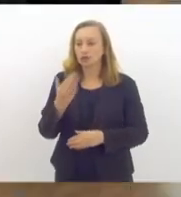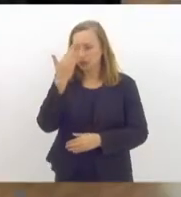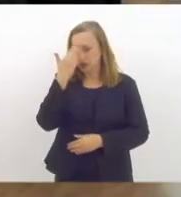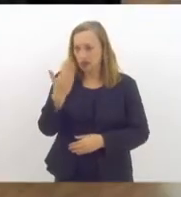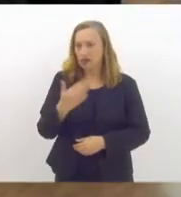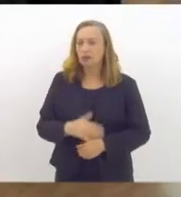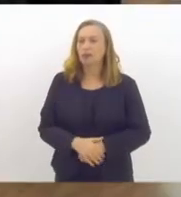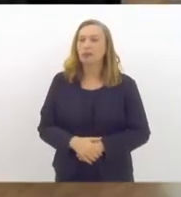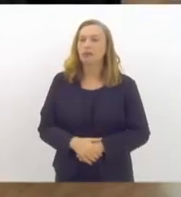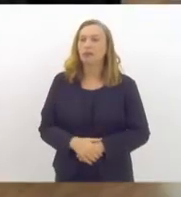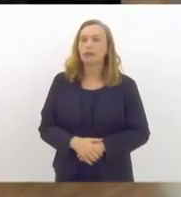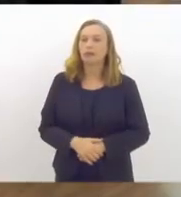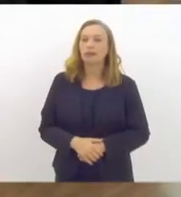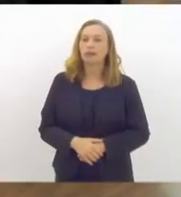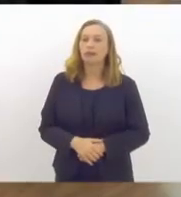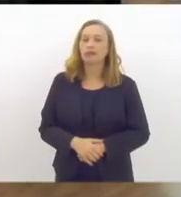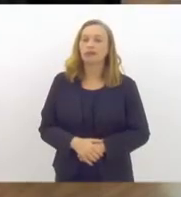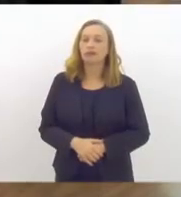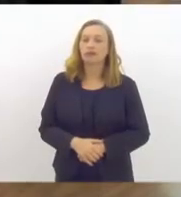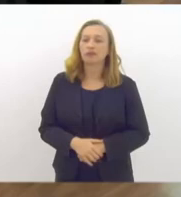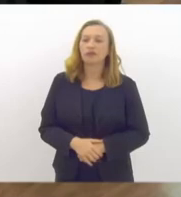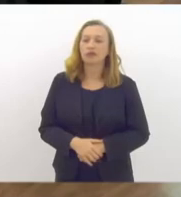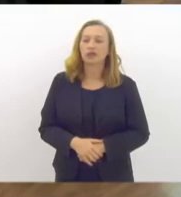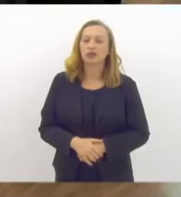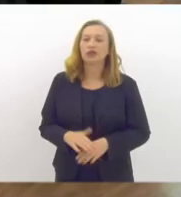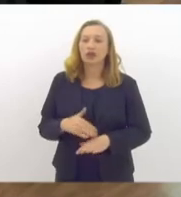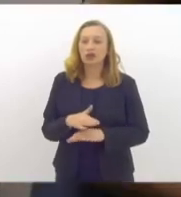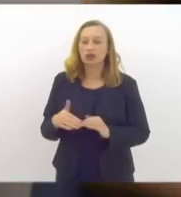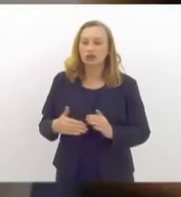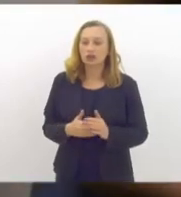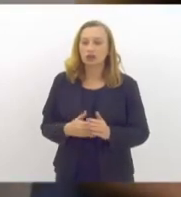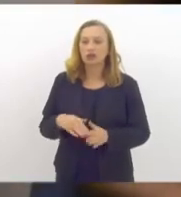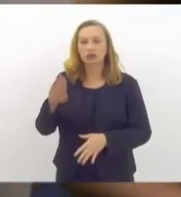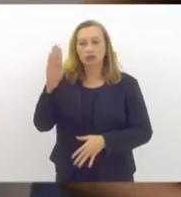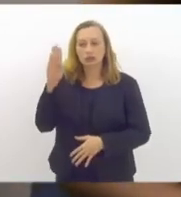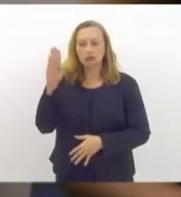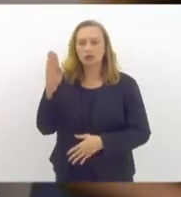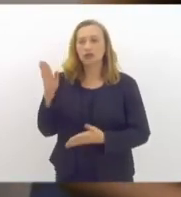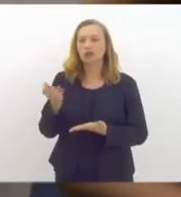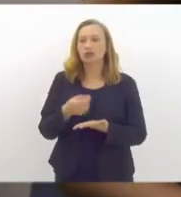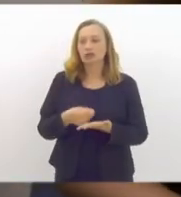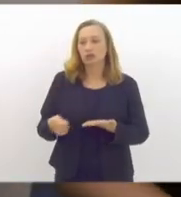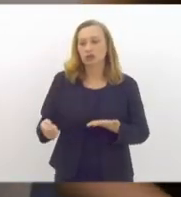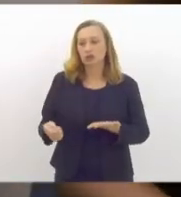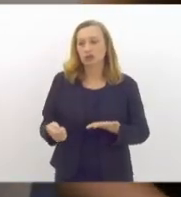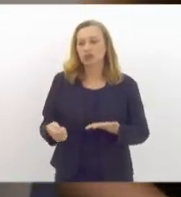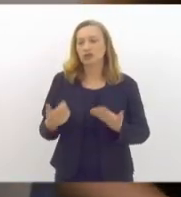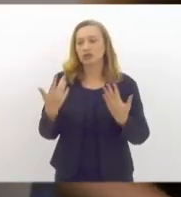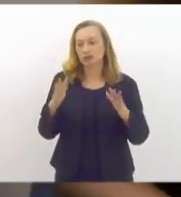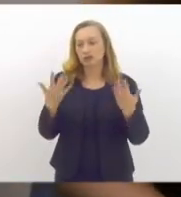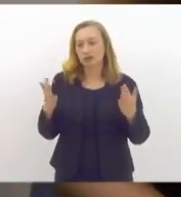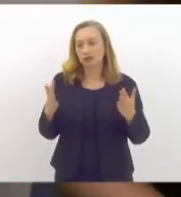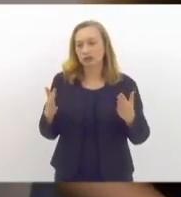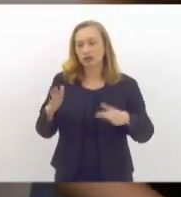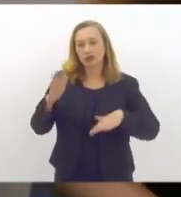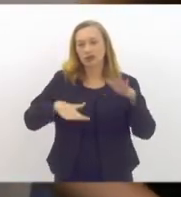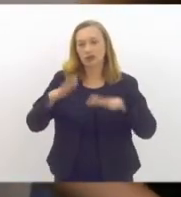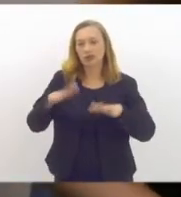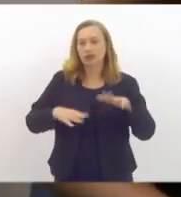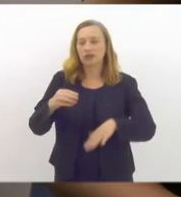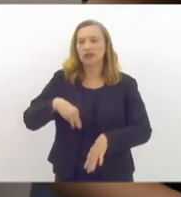obrigada. E a todos os candidatos que se inscreveram, parabéns, independente dos que